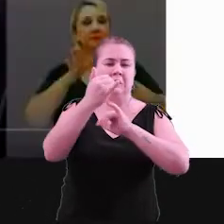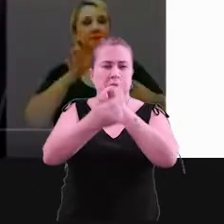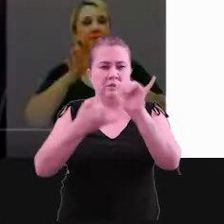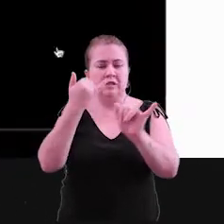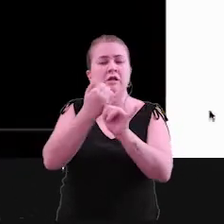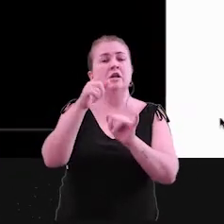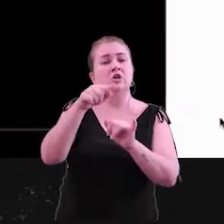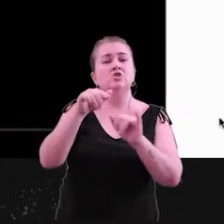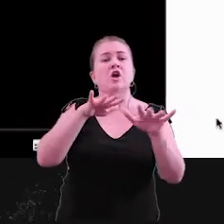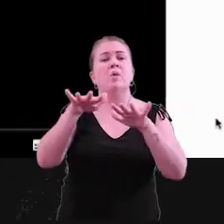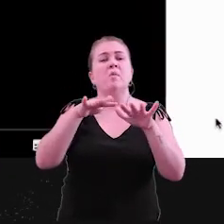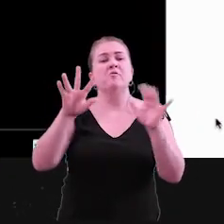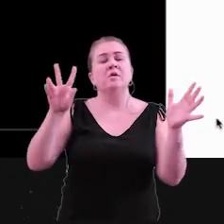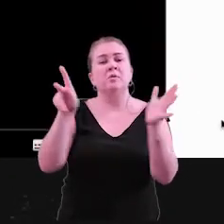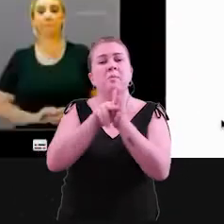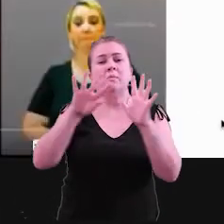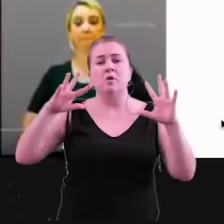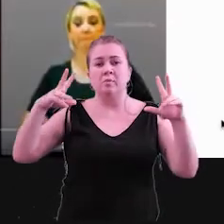segundos.